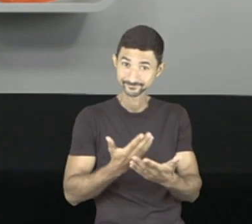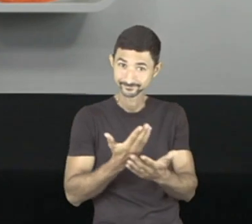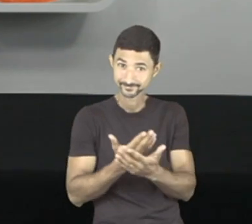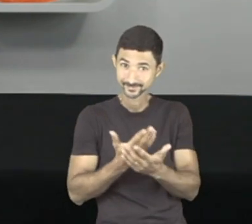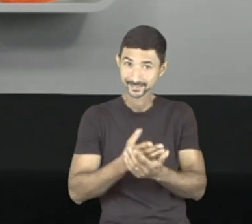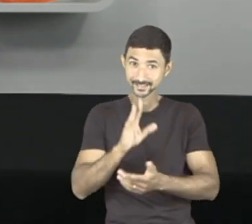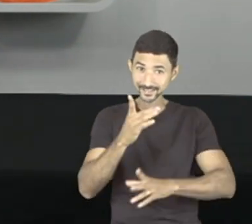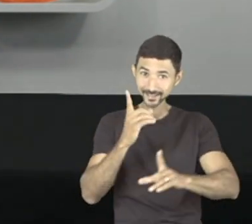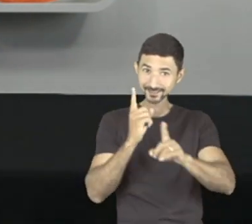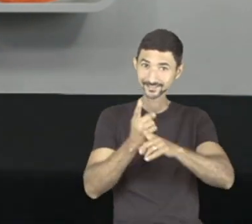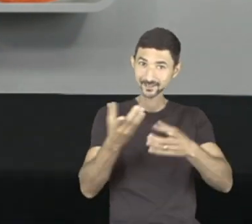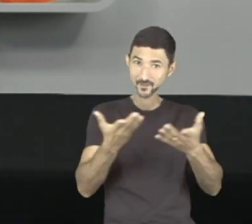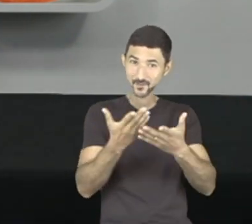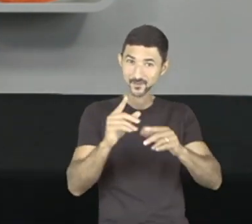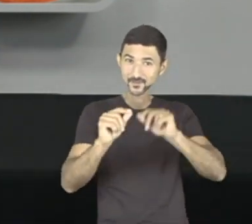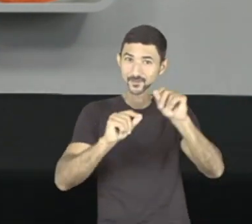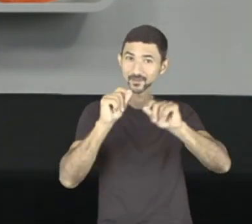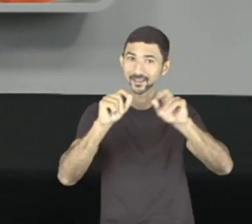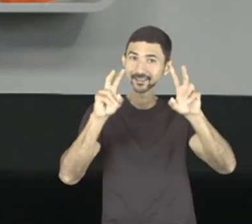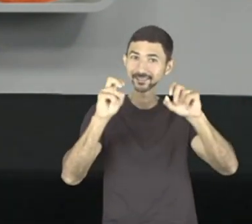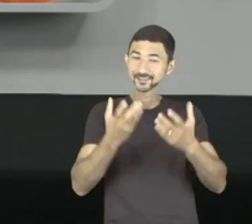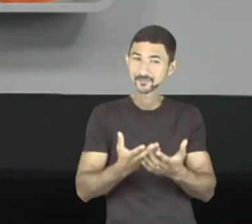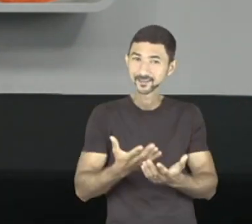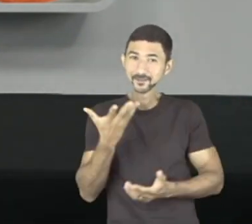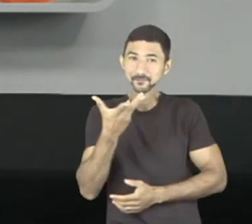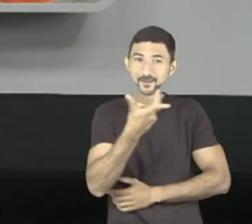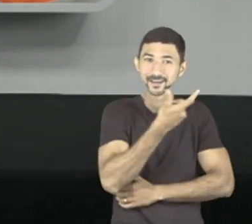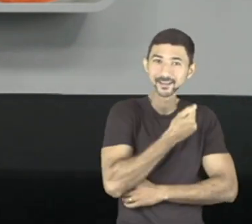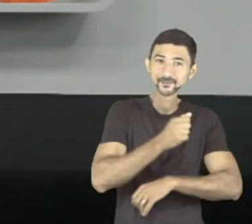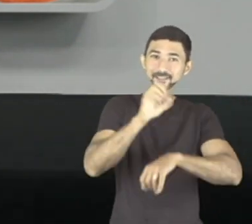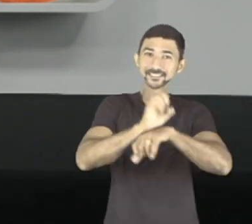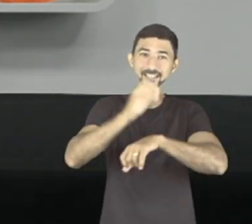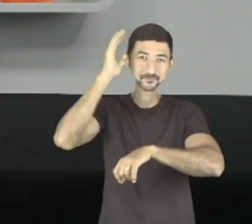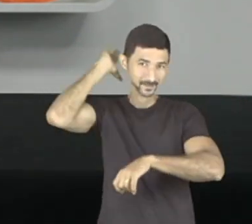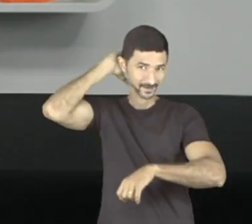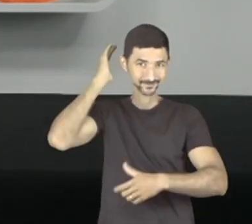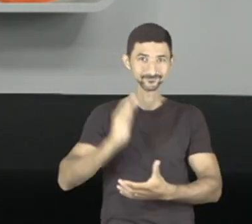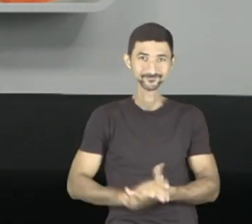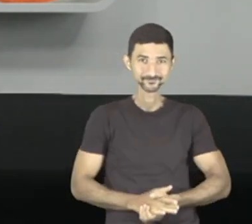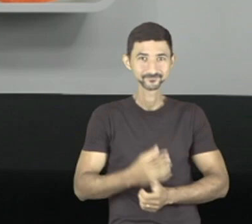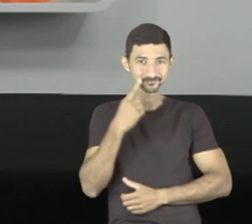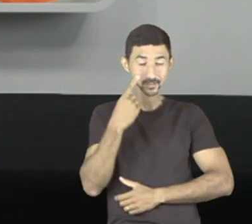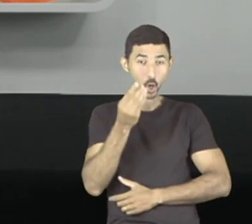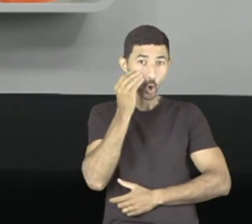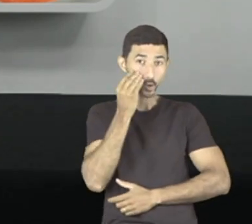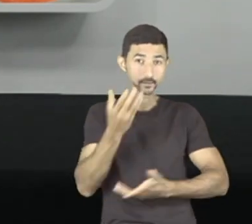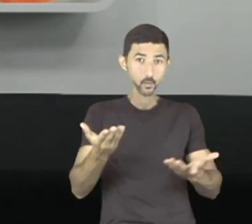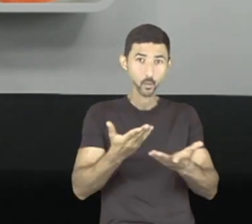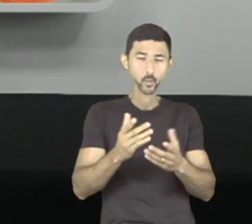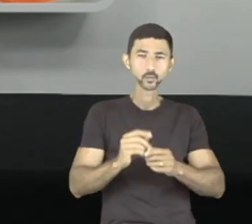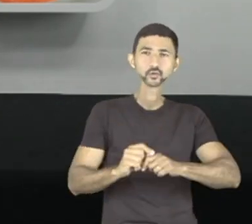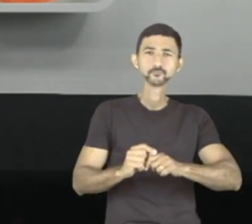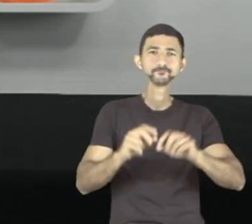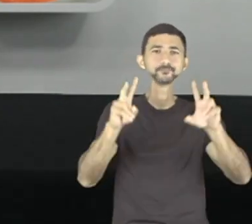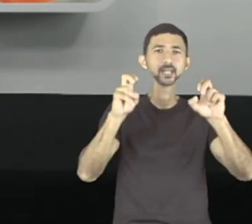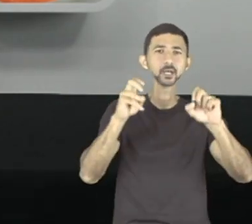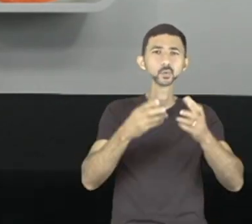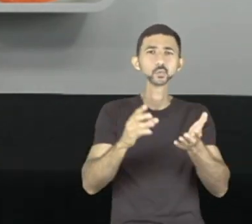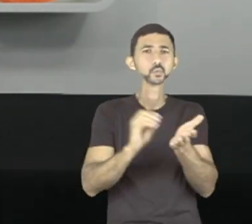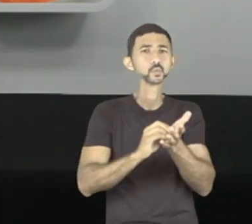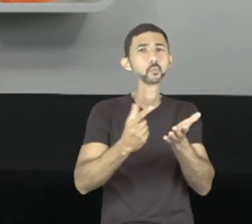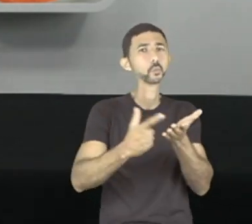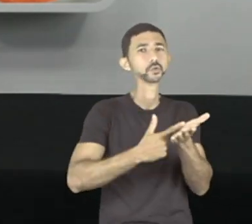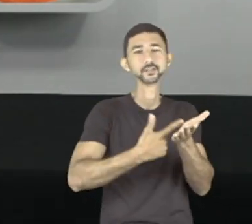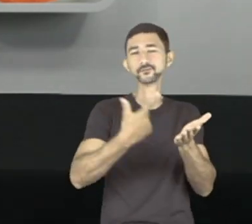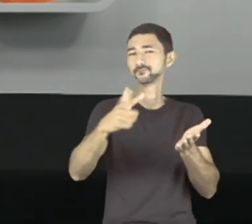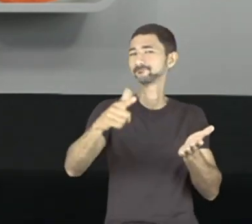Estudantes, já descobriste que hoje a gente vai falar sobre o nosso maravilhoso estado do Pará. Olha, eu chamo a atenção para você hoje que esse conteúdo não está no